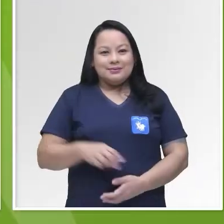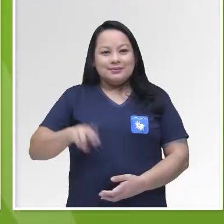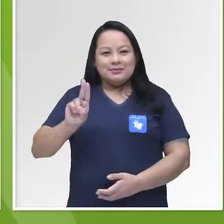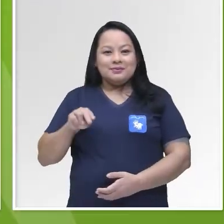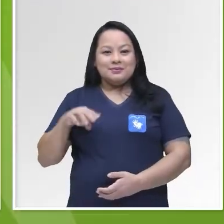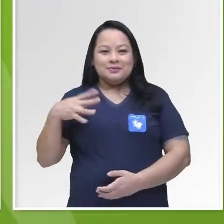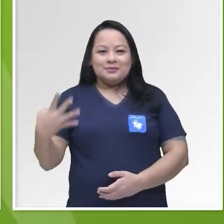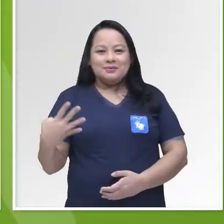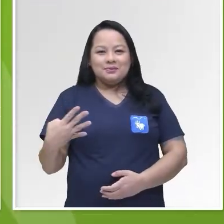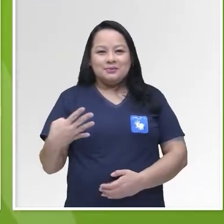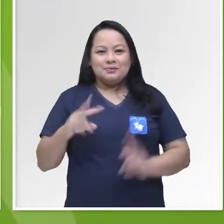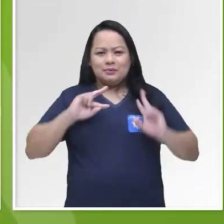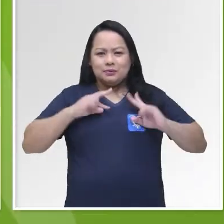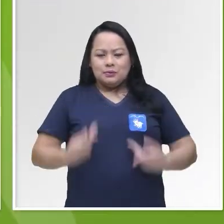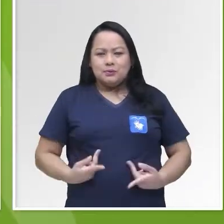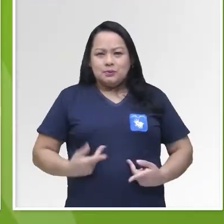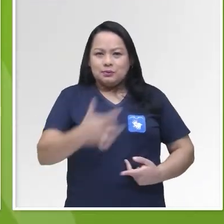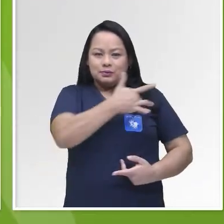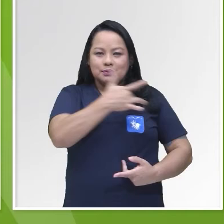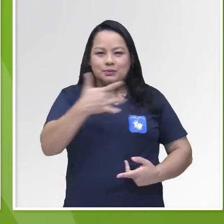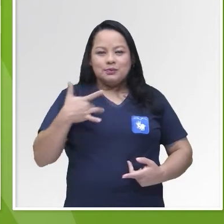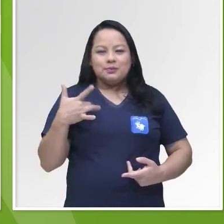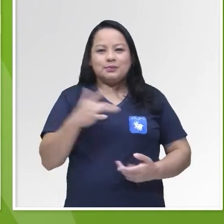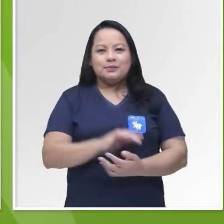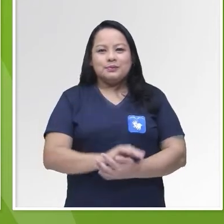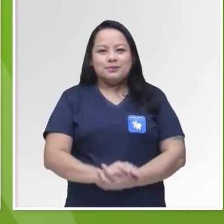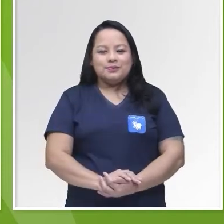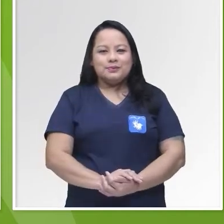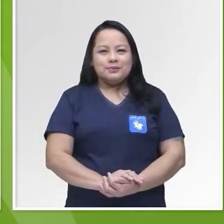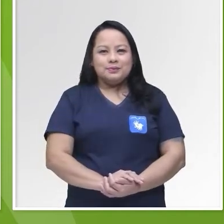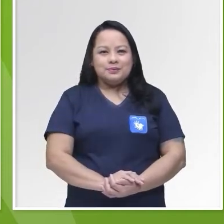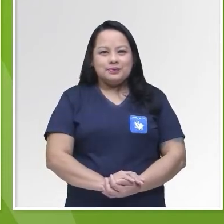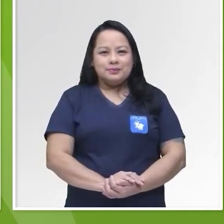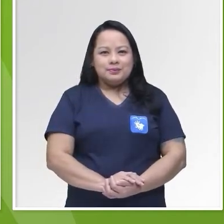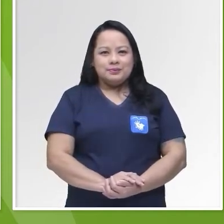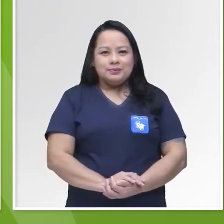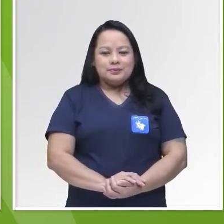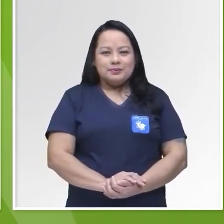Unidade 4. Ser humano e saúde.